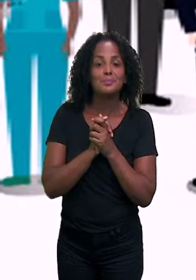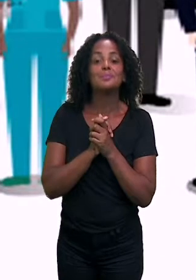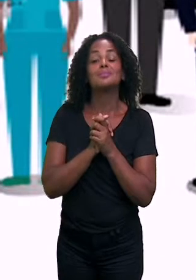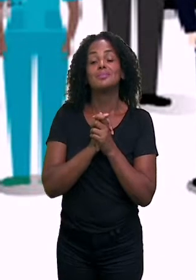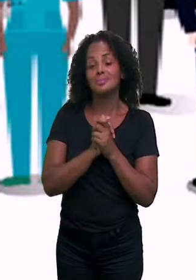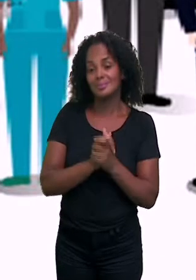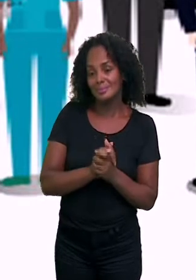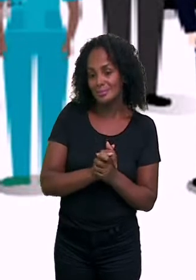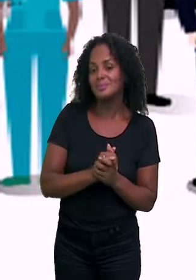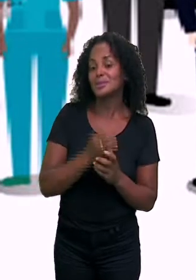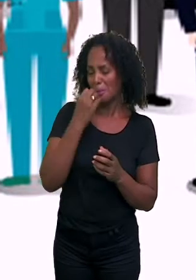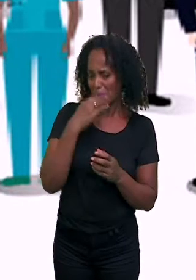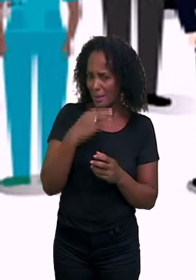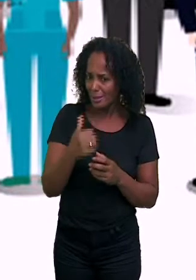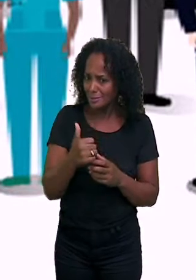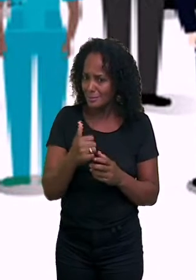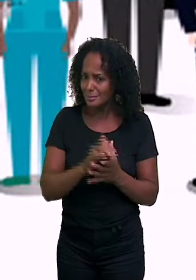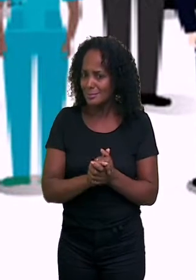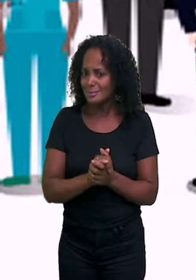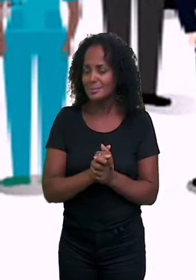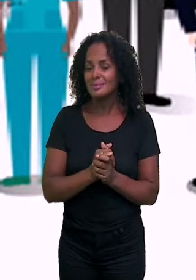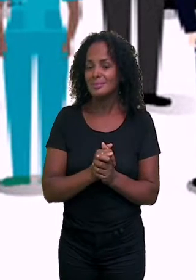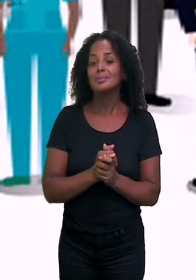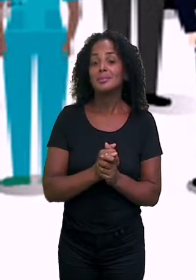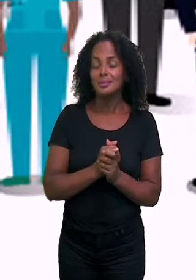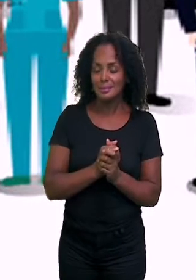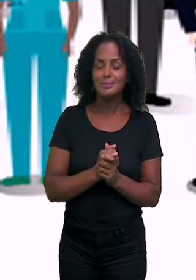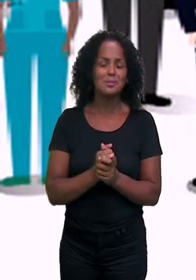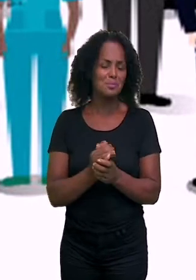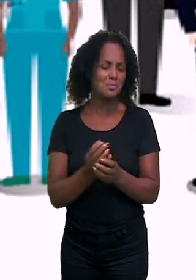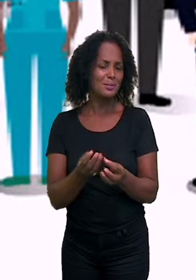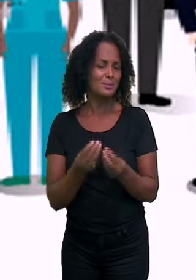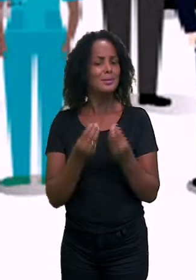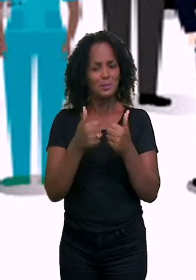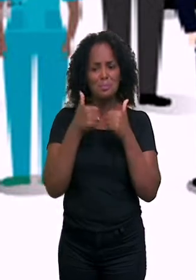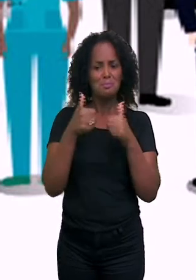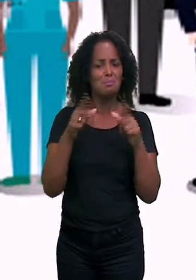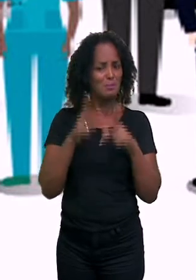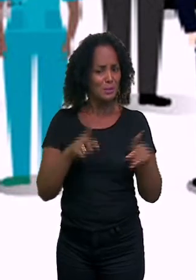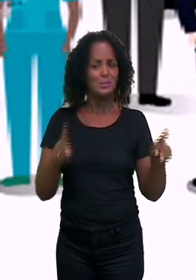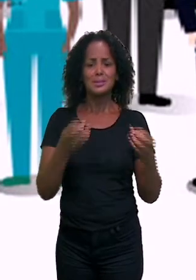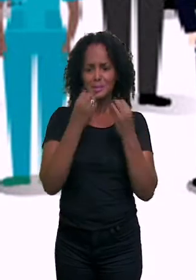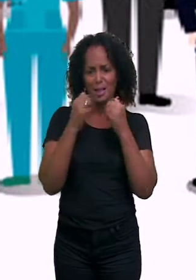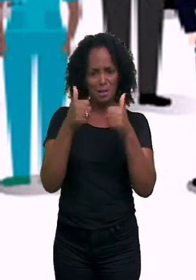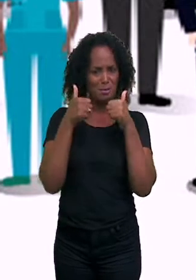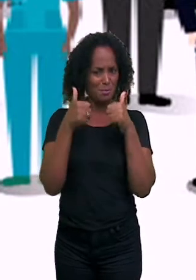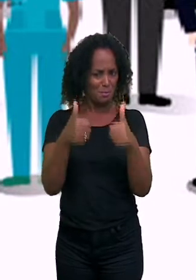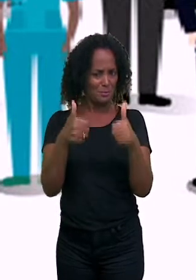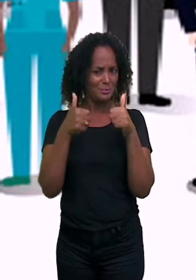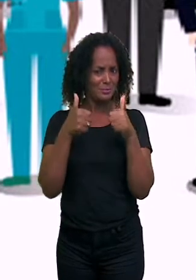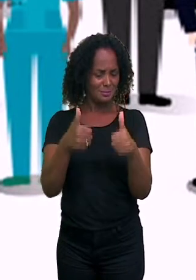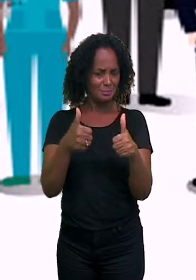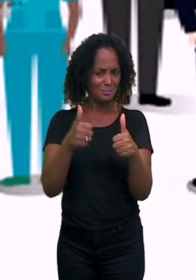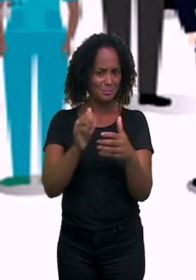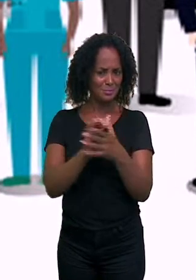é a vocês estão bem ai como eu estou ai Goto